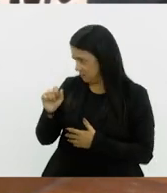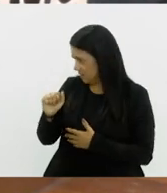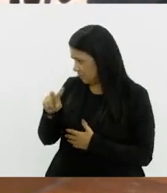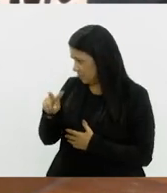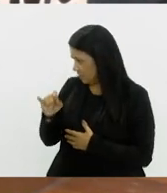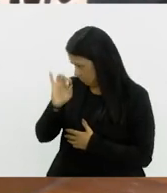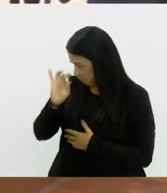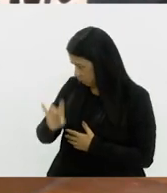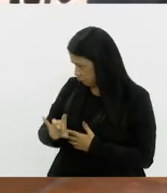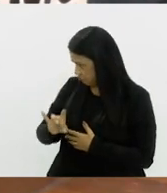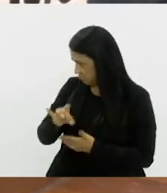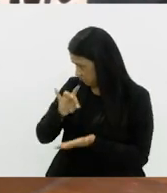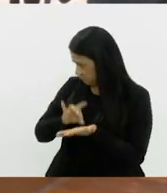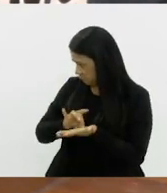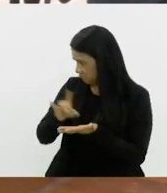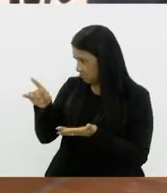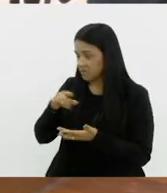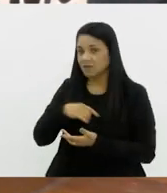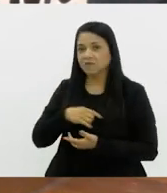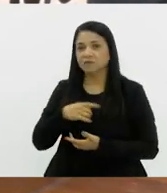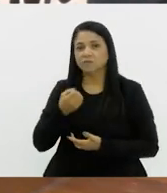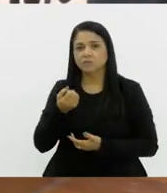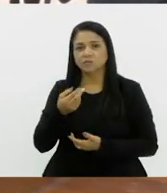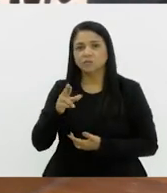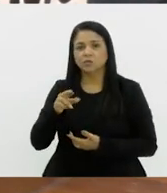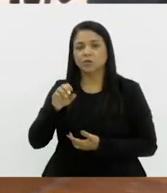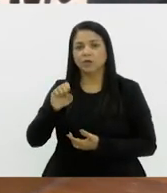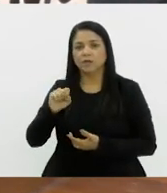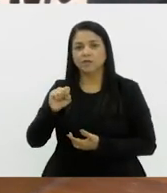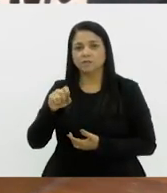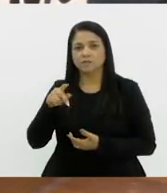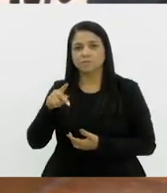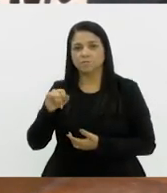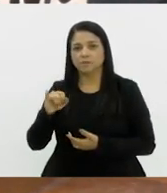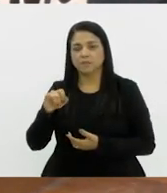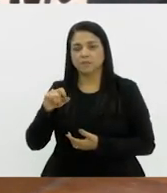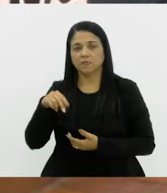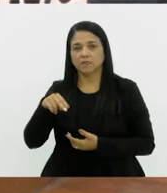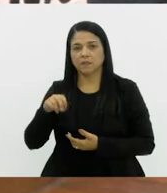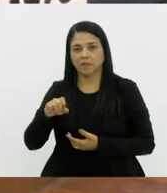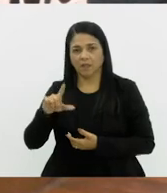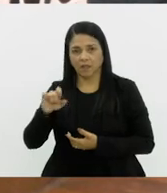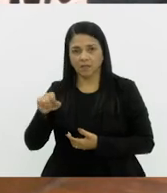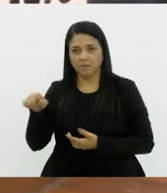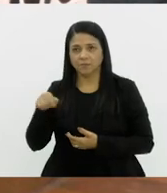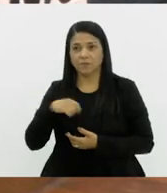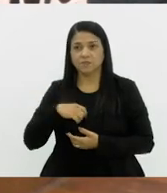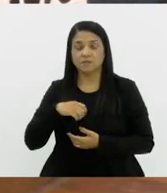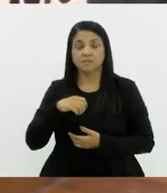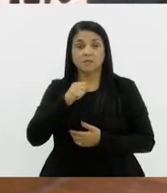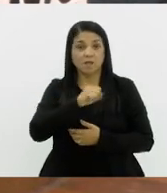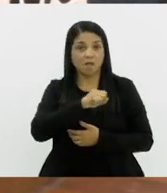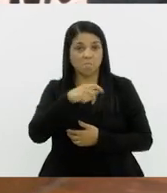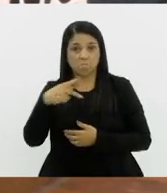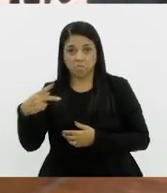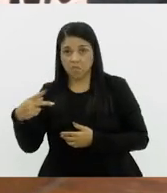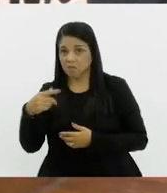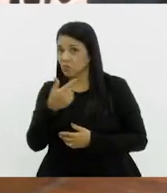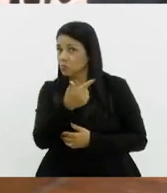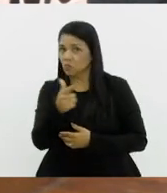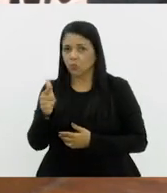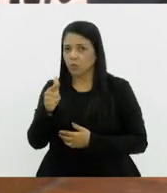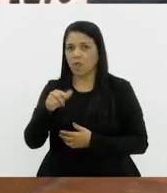o senhor Spinelli, está aí, doutor Spinelli? Alguém das empresas pode manifestar a respeito? Seguramente, esse aplicativo não deve ter esses